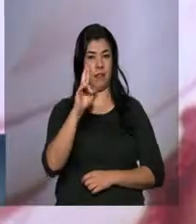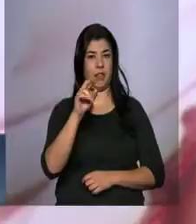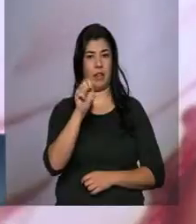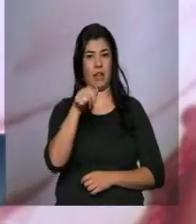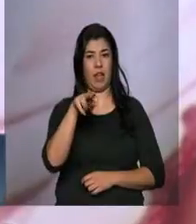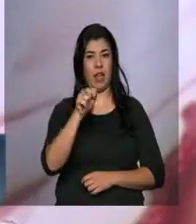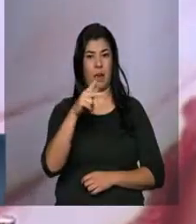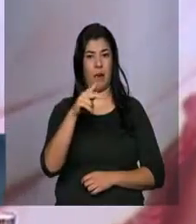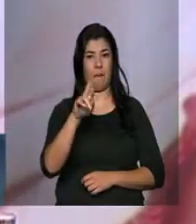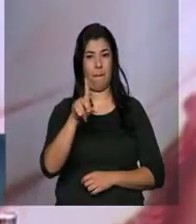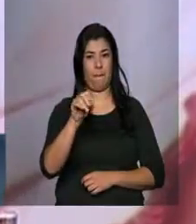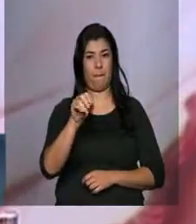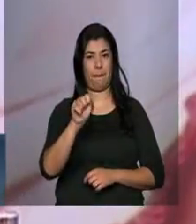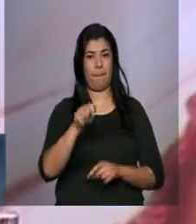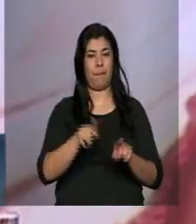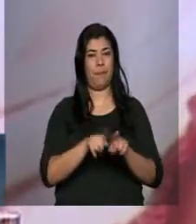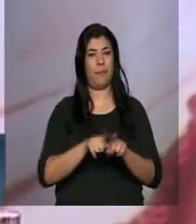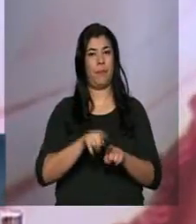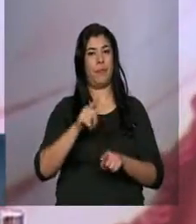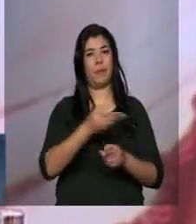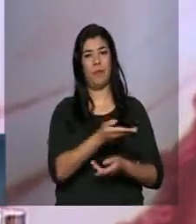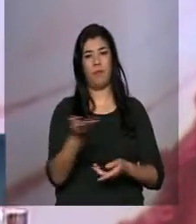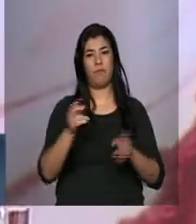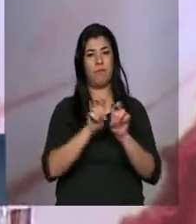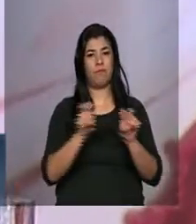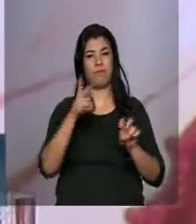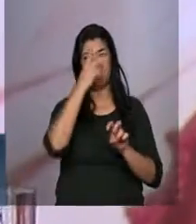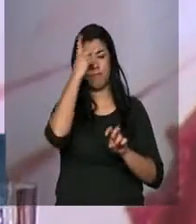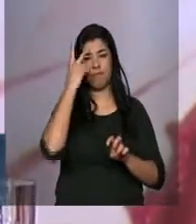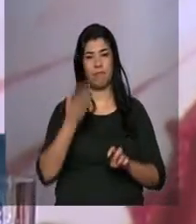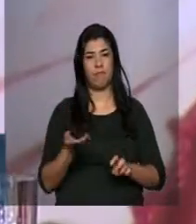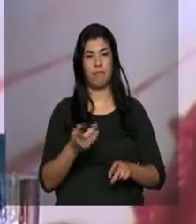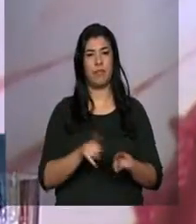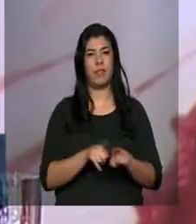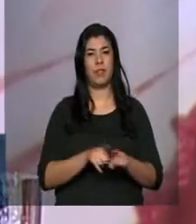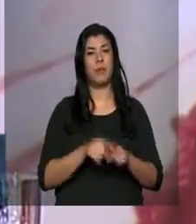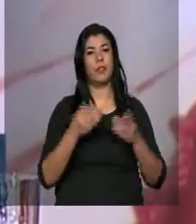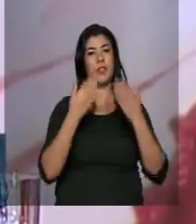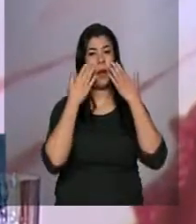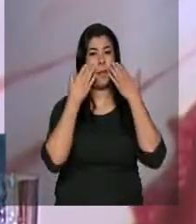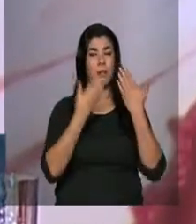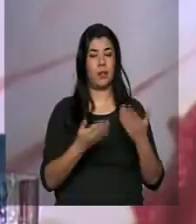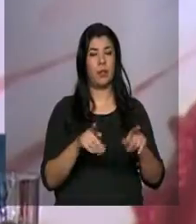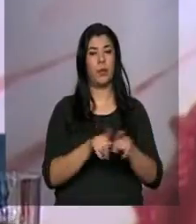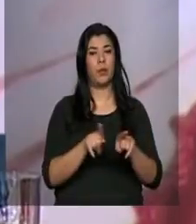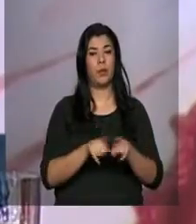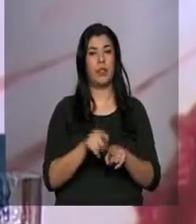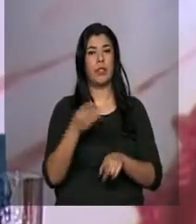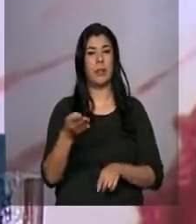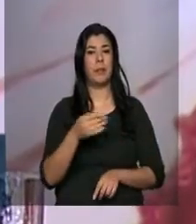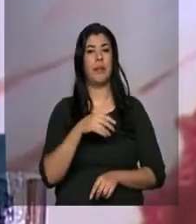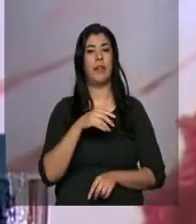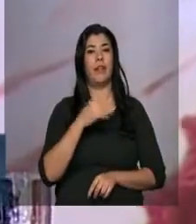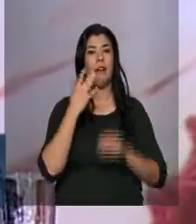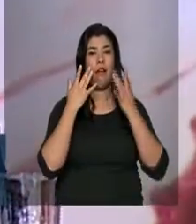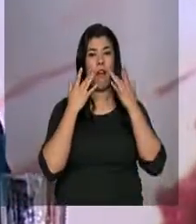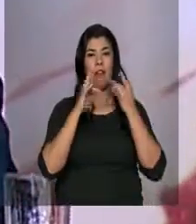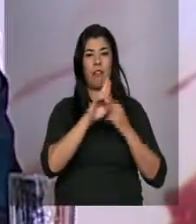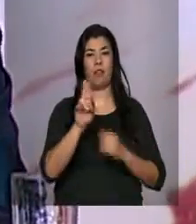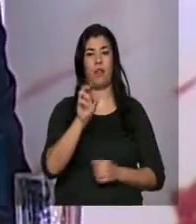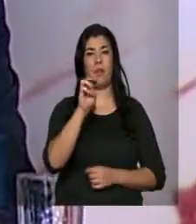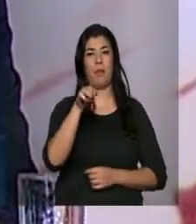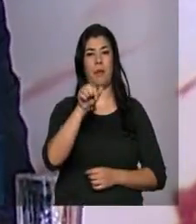E só dizer que, depois do que apresentou o Paulo, depois do que a Maria Paula comentou também,